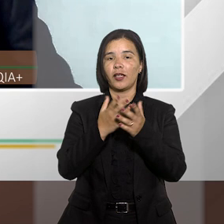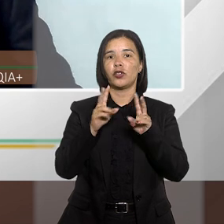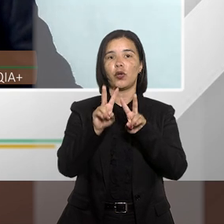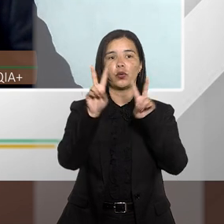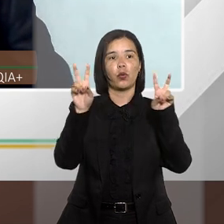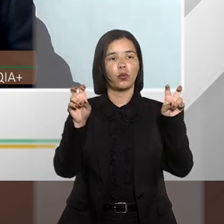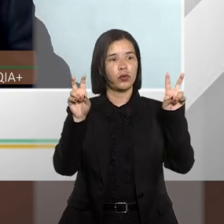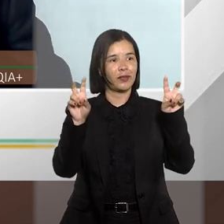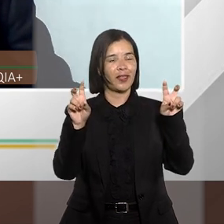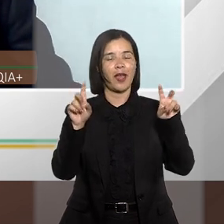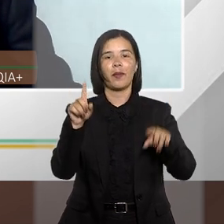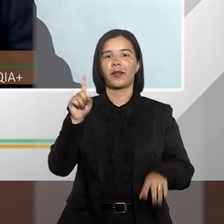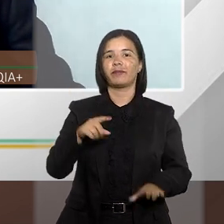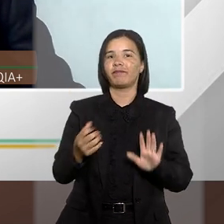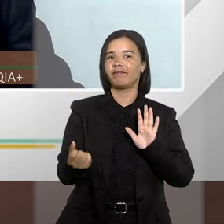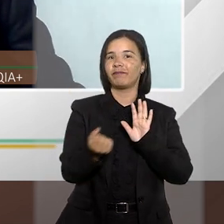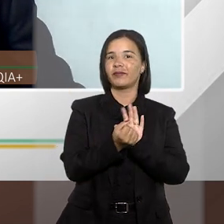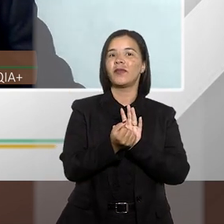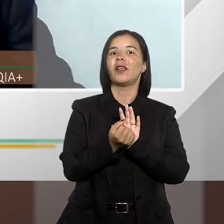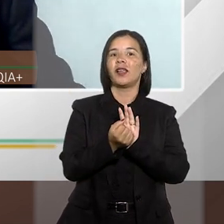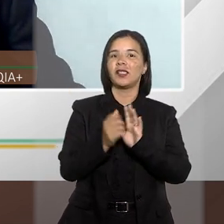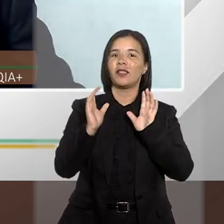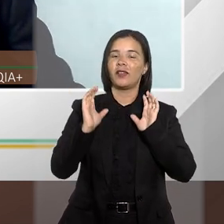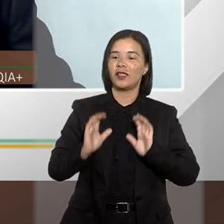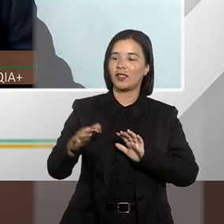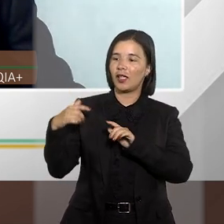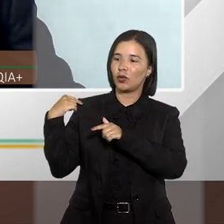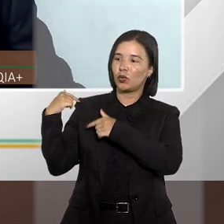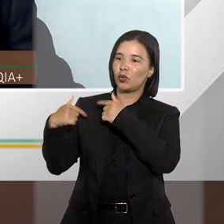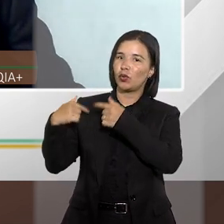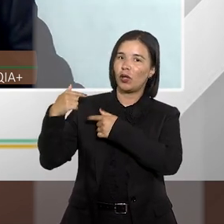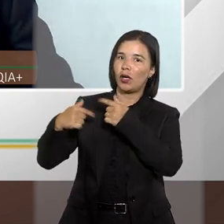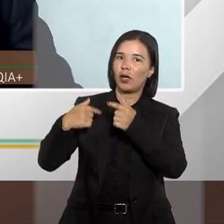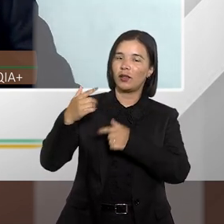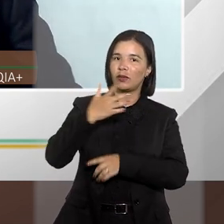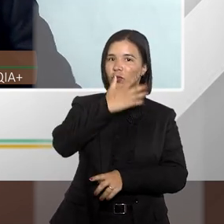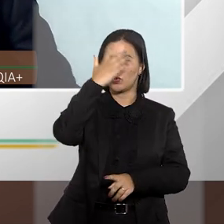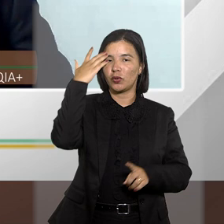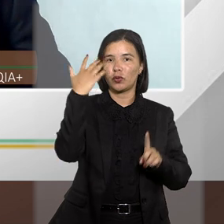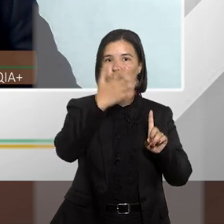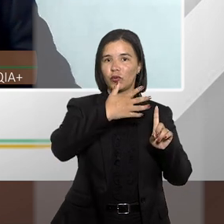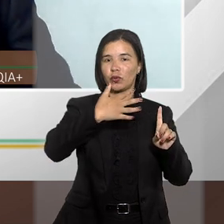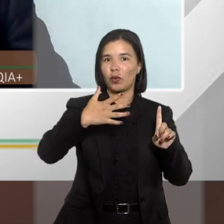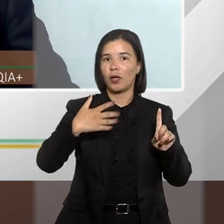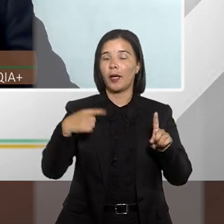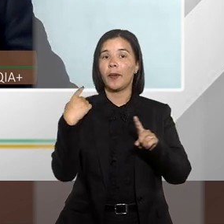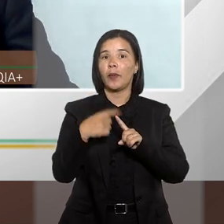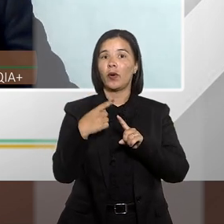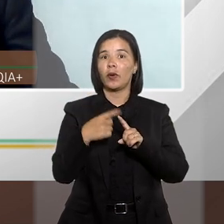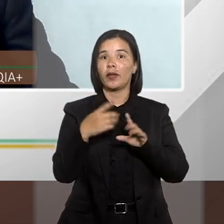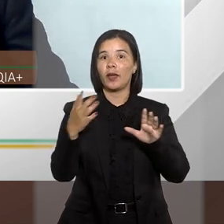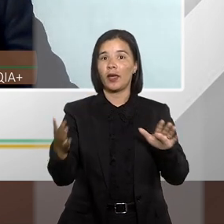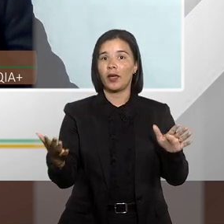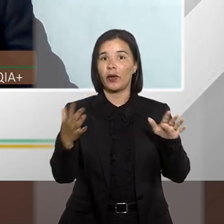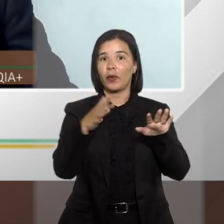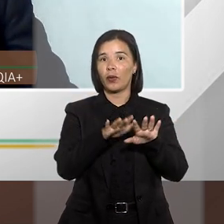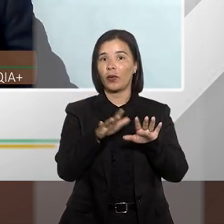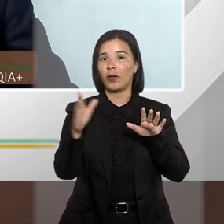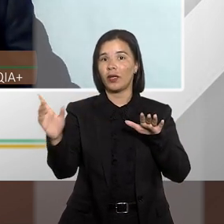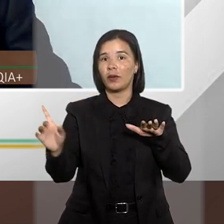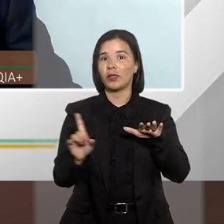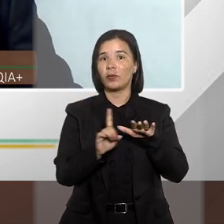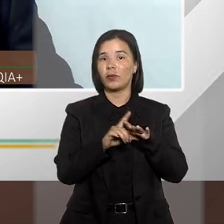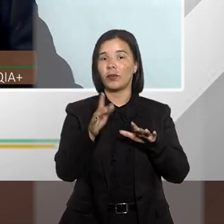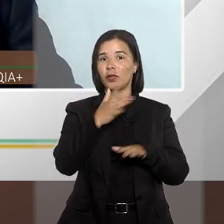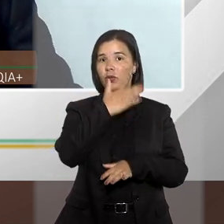são são um marco civilizatório, na verdade, para as pessoas LGBTQIA+, porque incluem as pessoas LGBTQIA+,